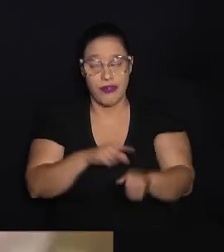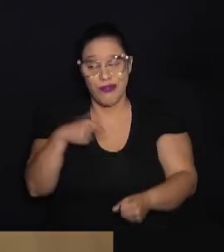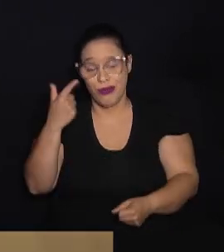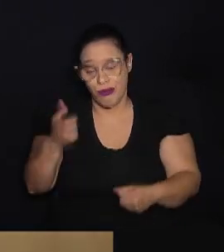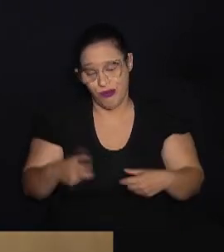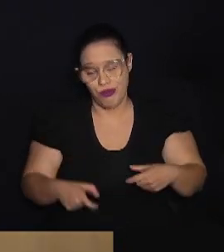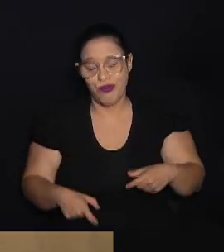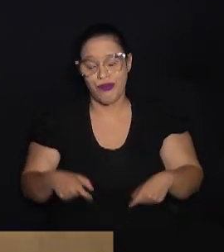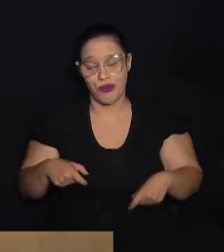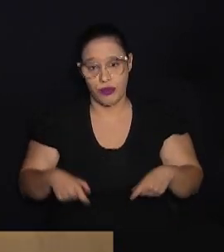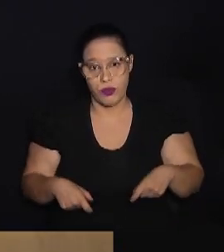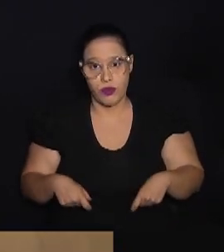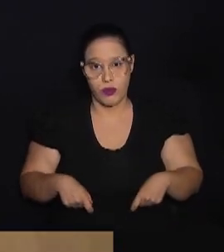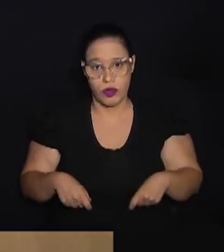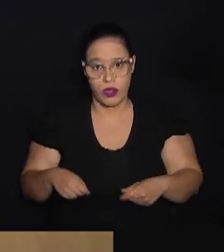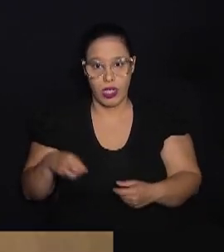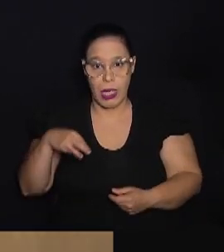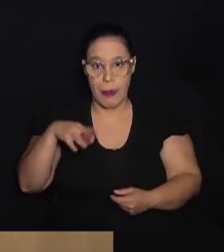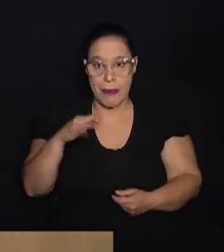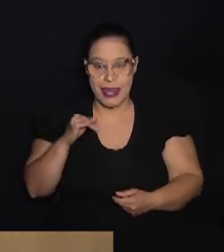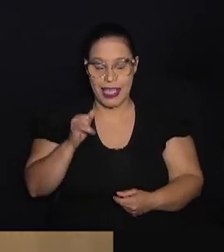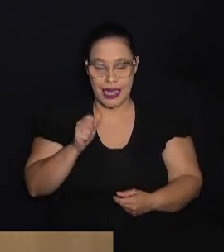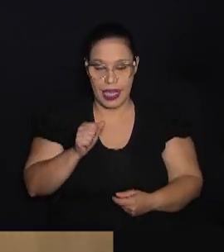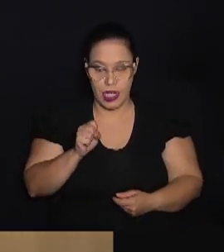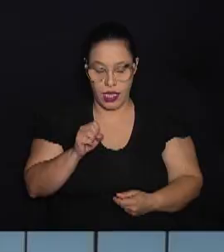órgãos, o que a gente chama de metástase.